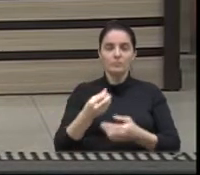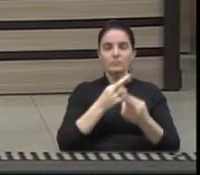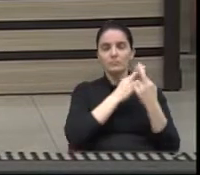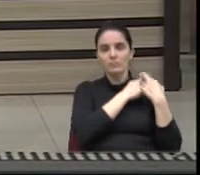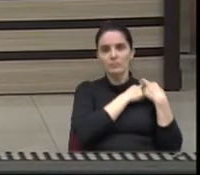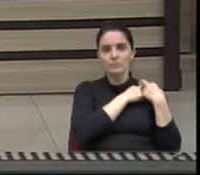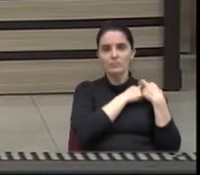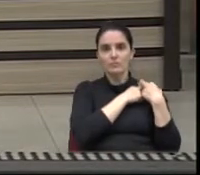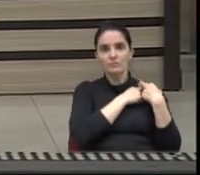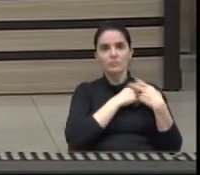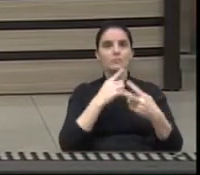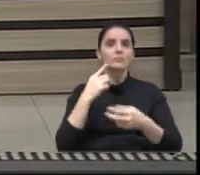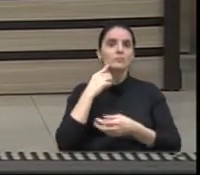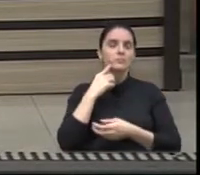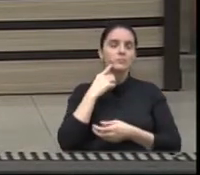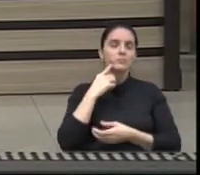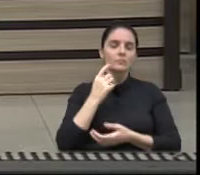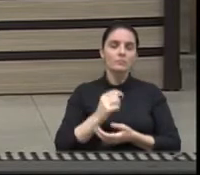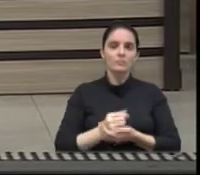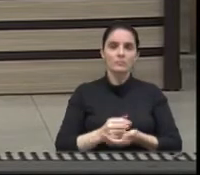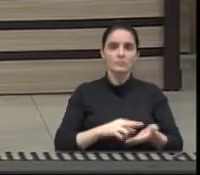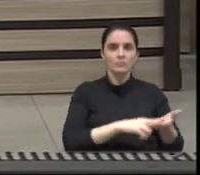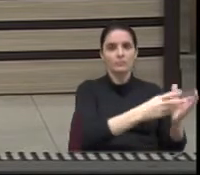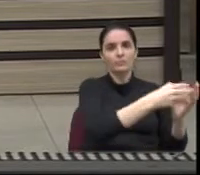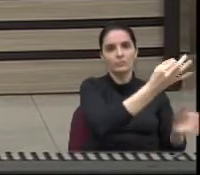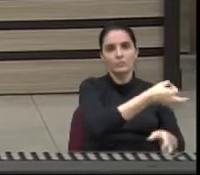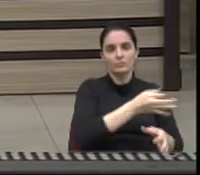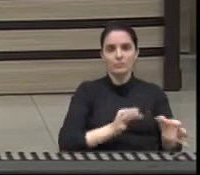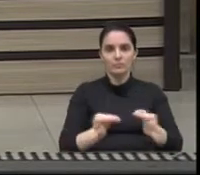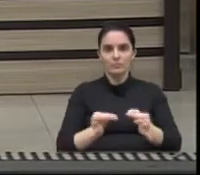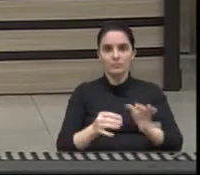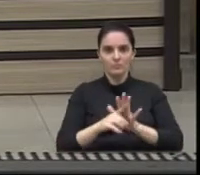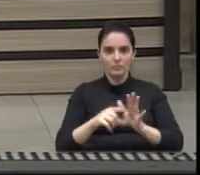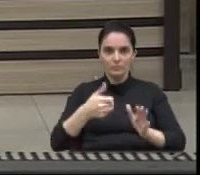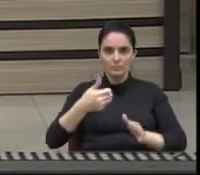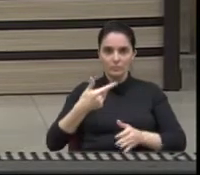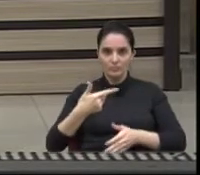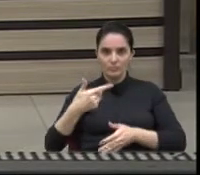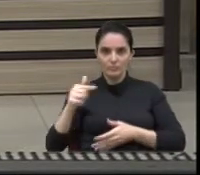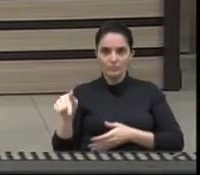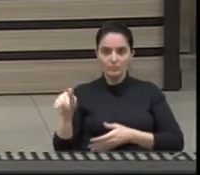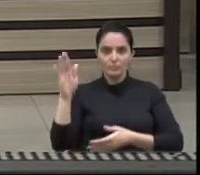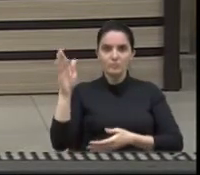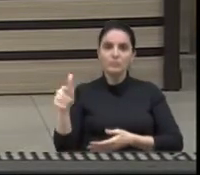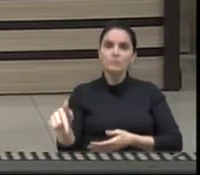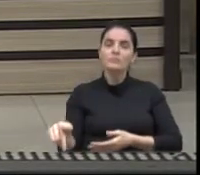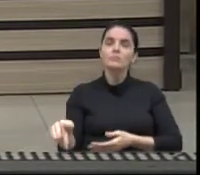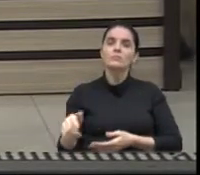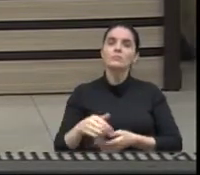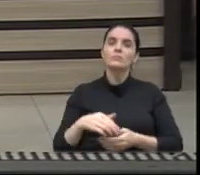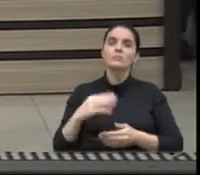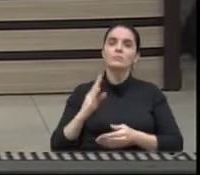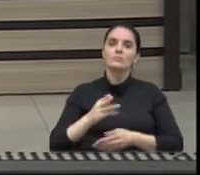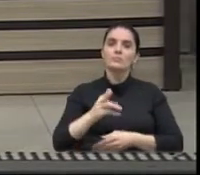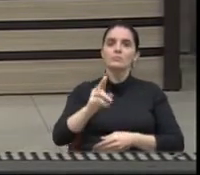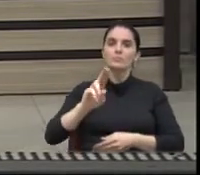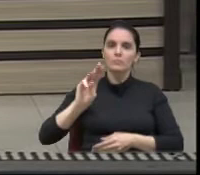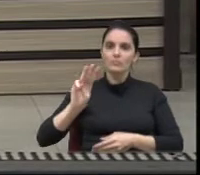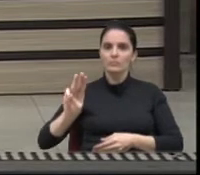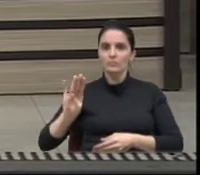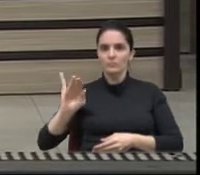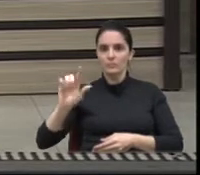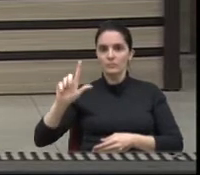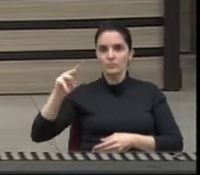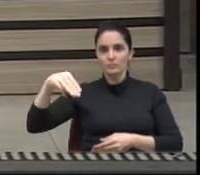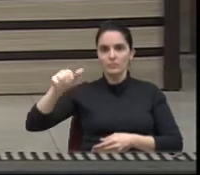vereador PSC. As comissões competentes. Projeto de Lei 127/2017, perpetua o nome de Vilmar Pontes